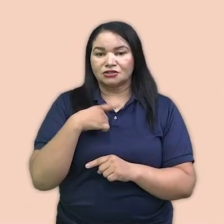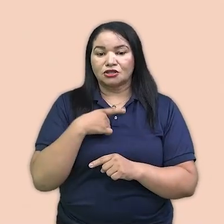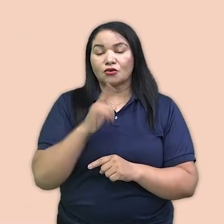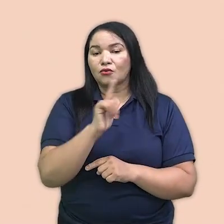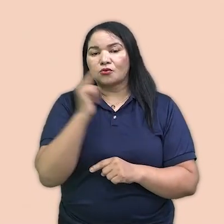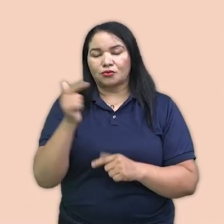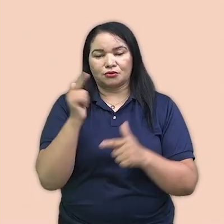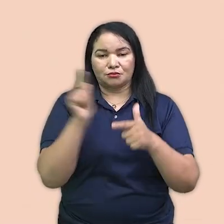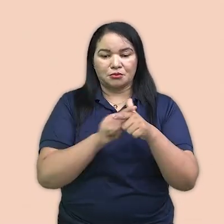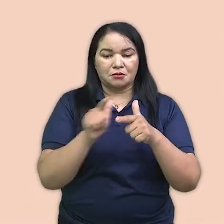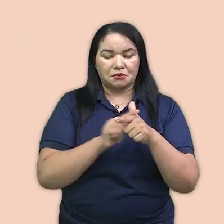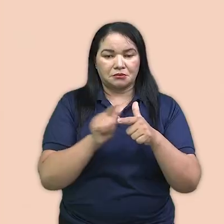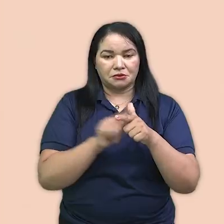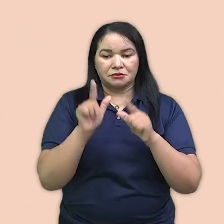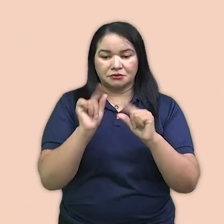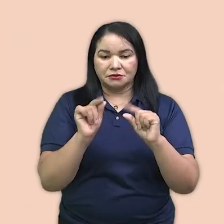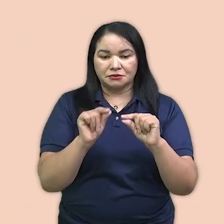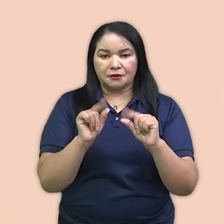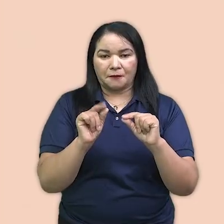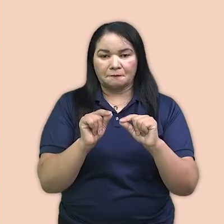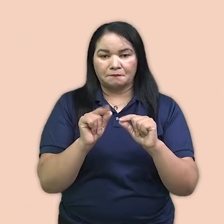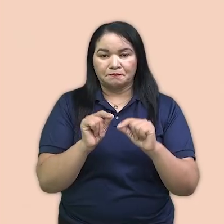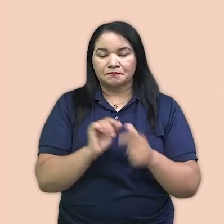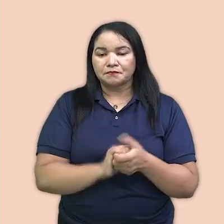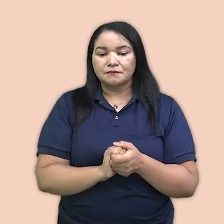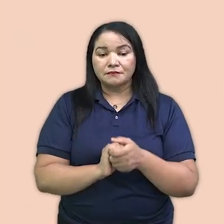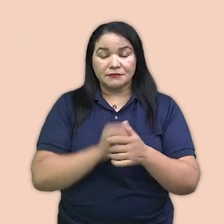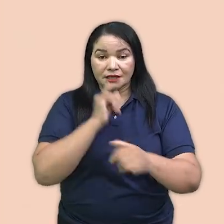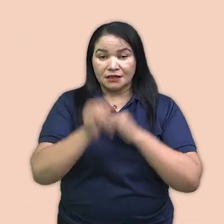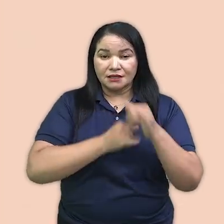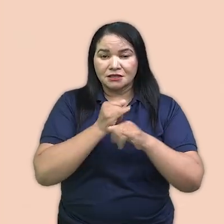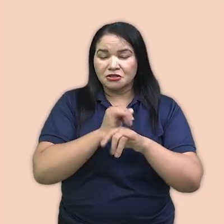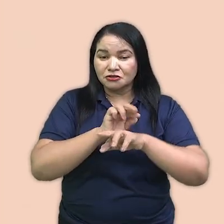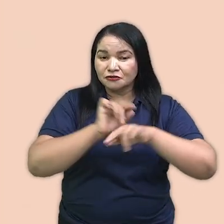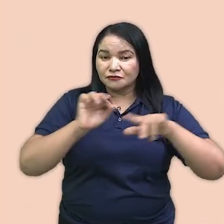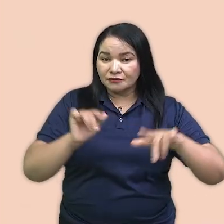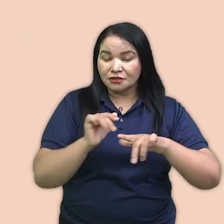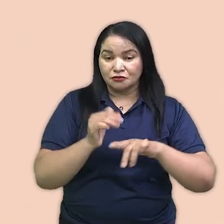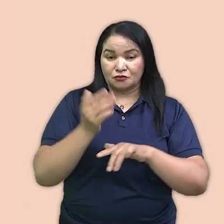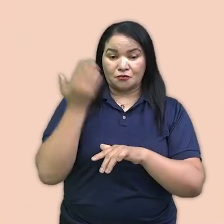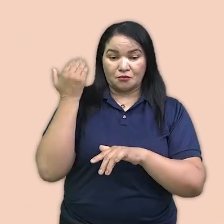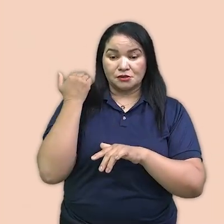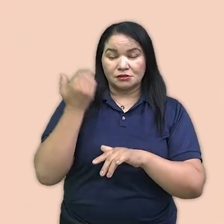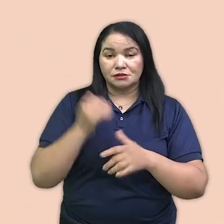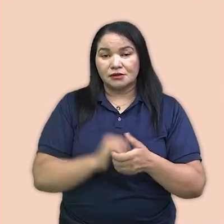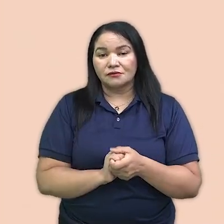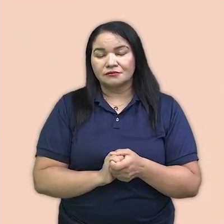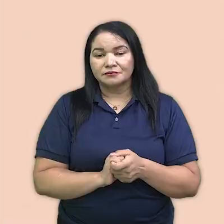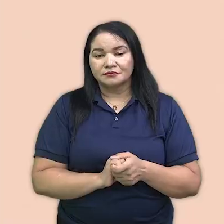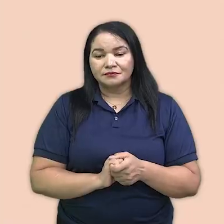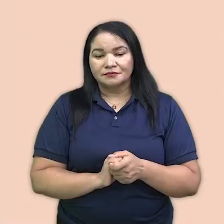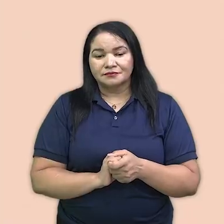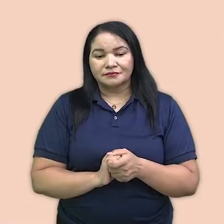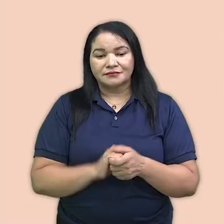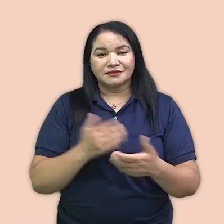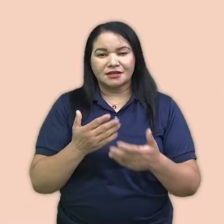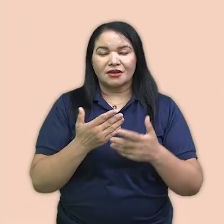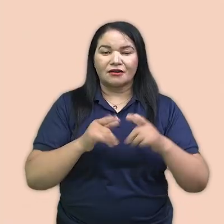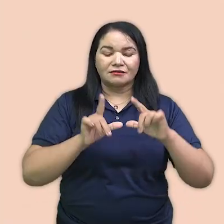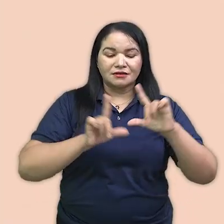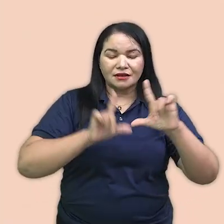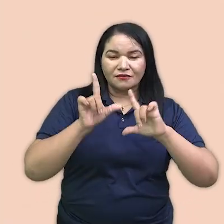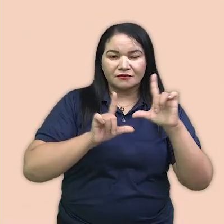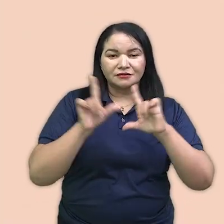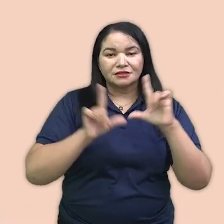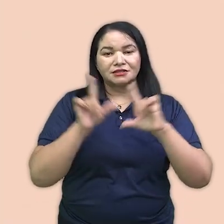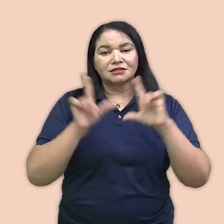Mas ainda tem um outro problema, é que aquela mídia tradicional, não é mais necessariamente, se a gente for falar assim de mídia tradicional, a gente está